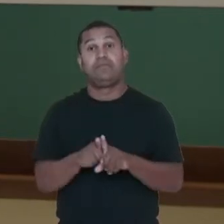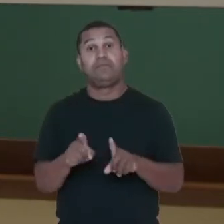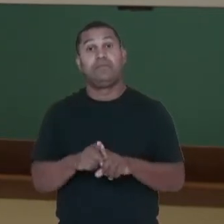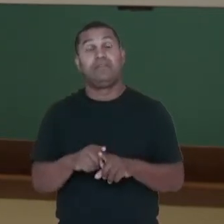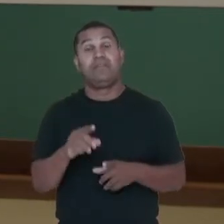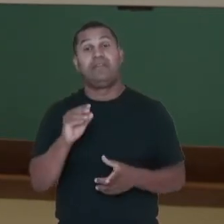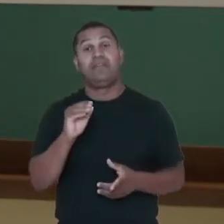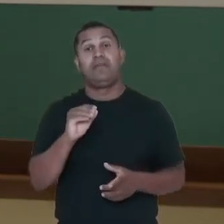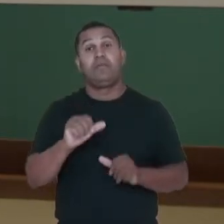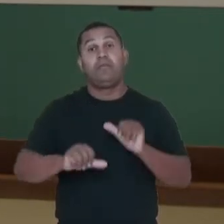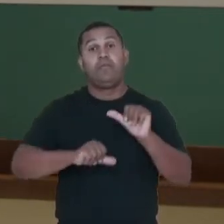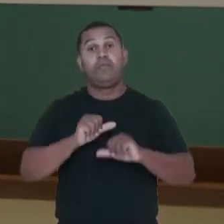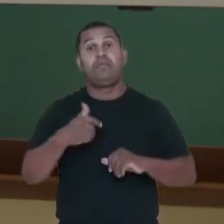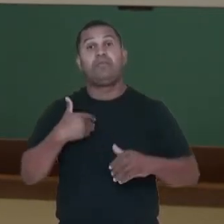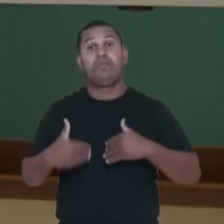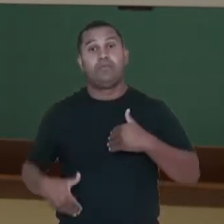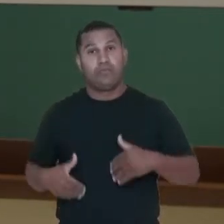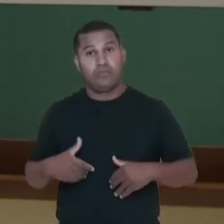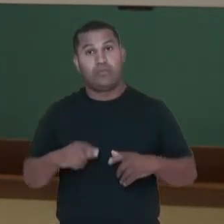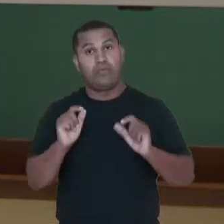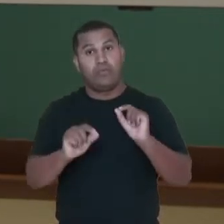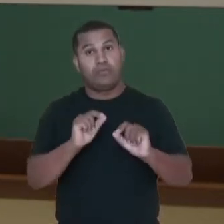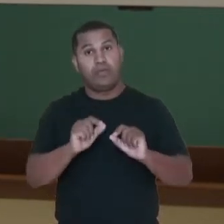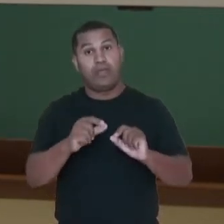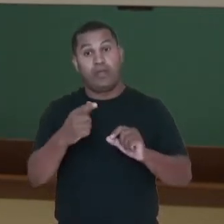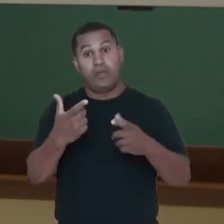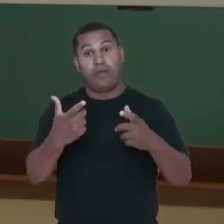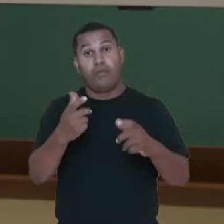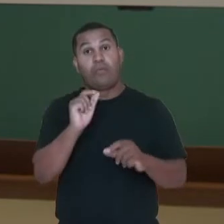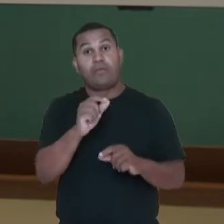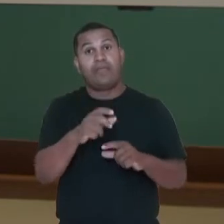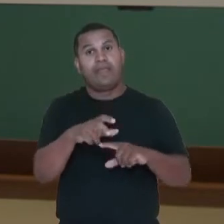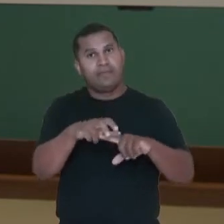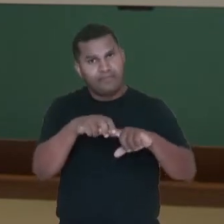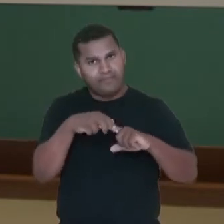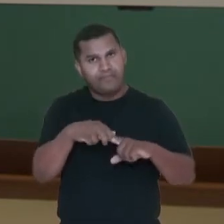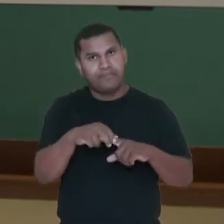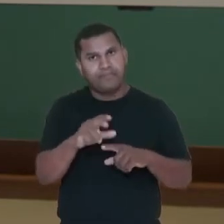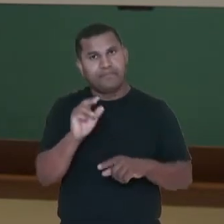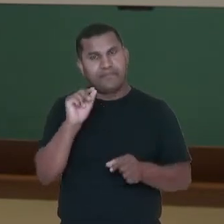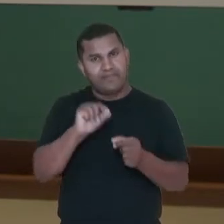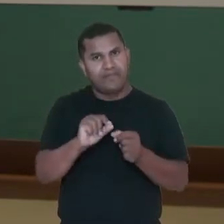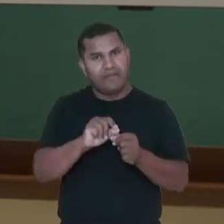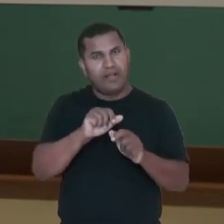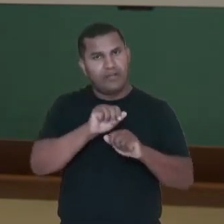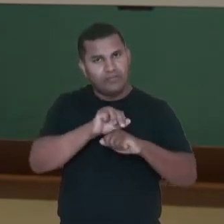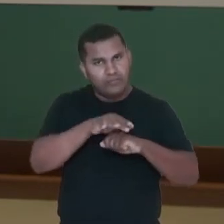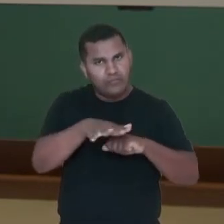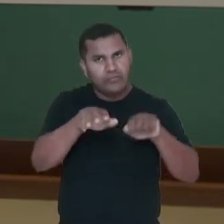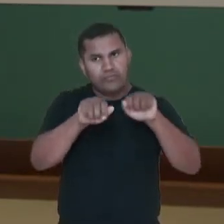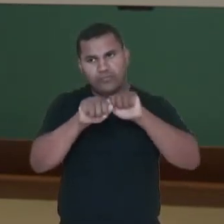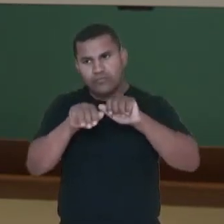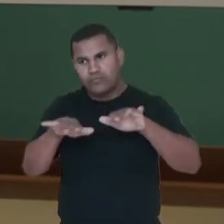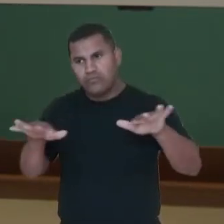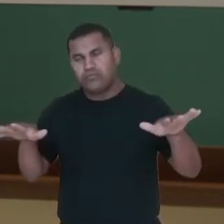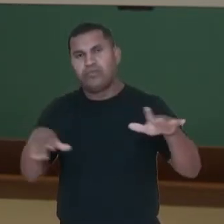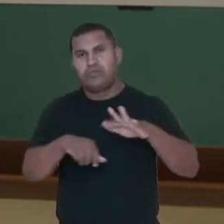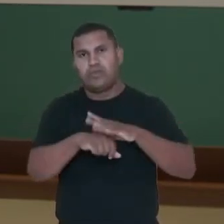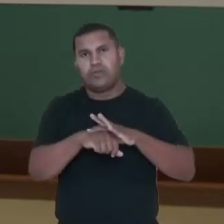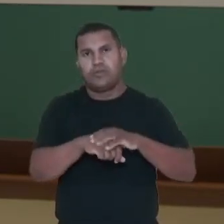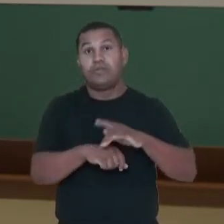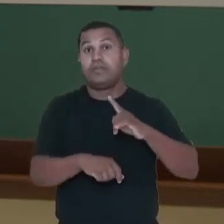comportamento desse agente causador dessa doença, ou da própria população, né, que acaba